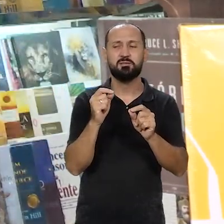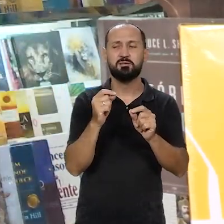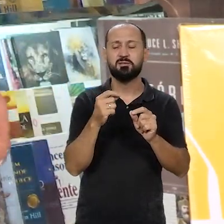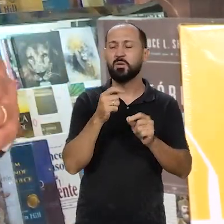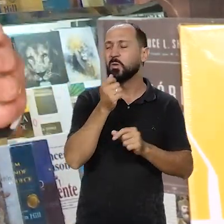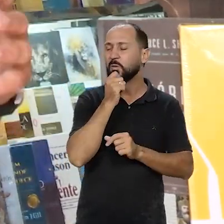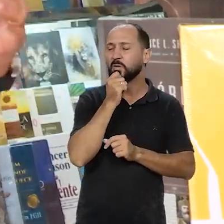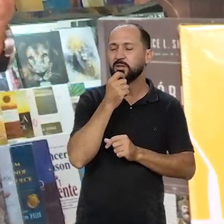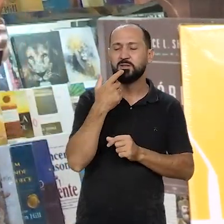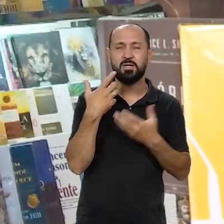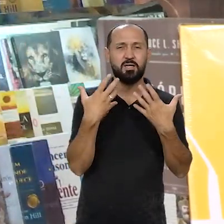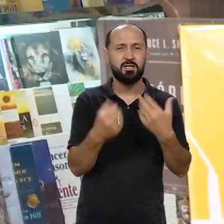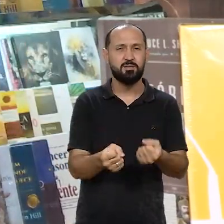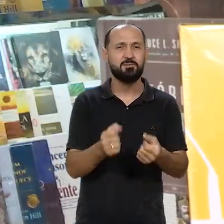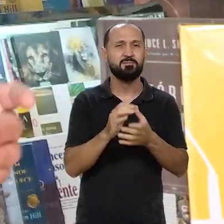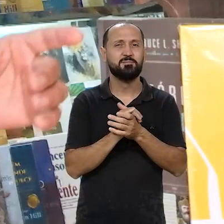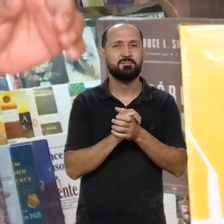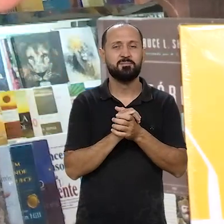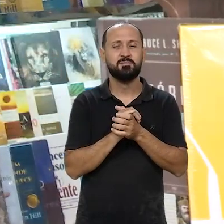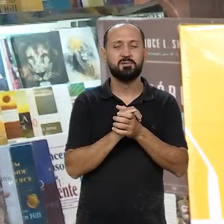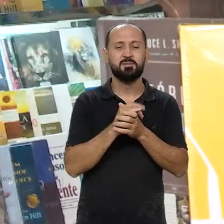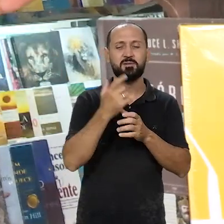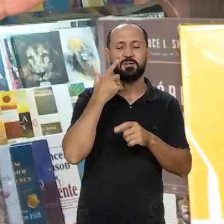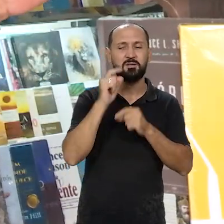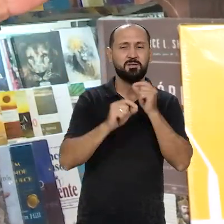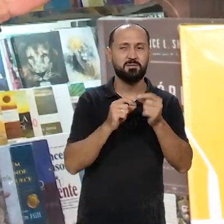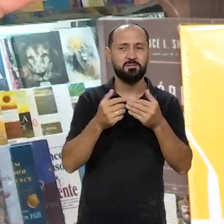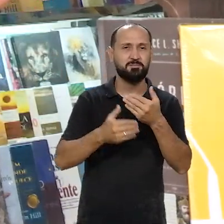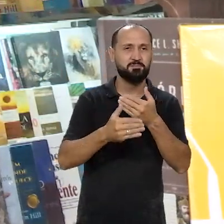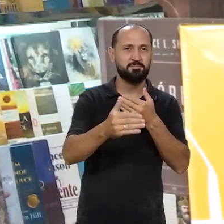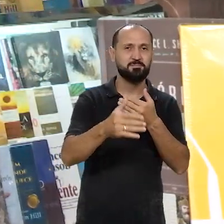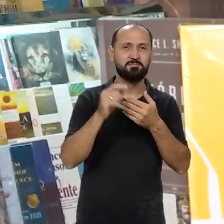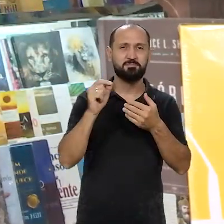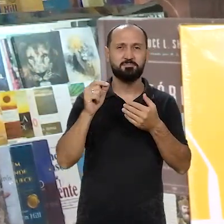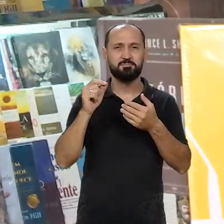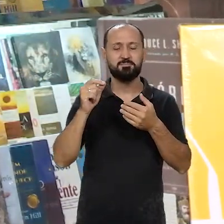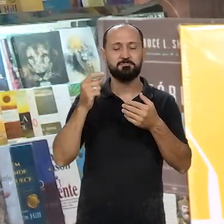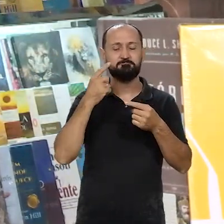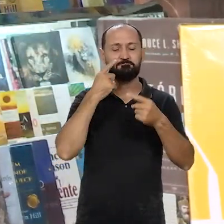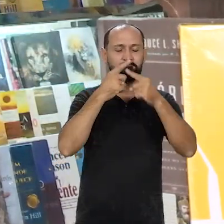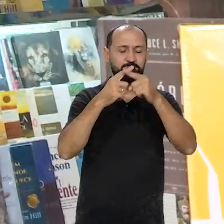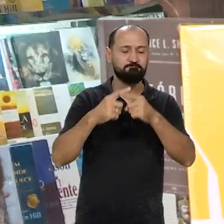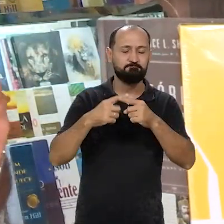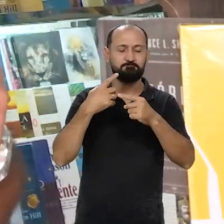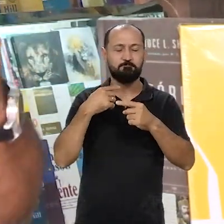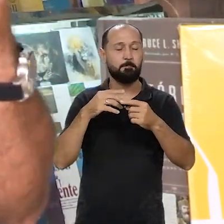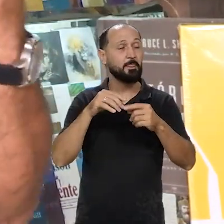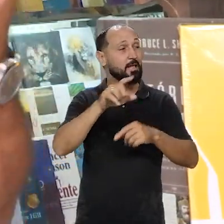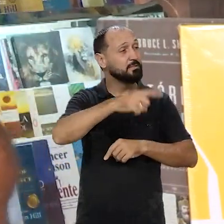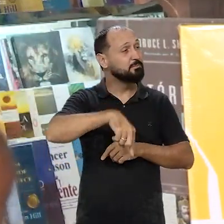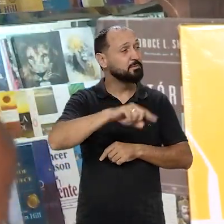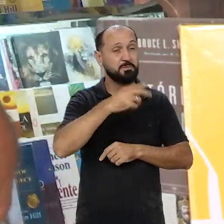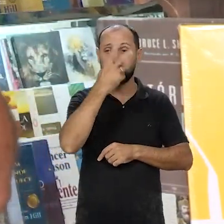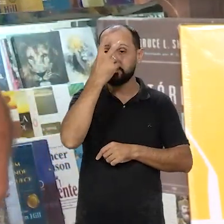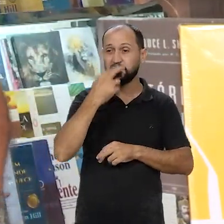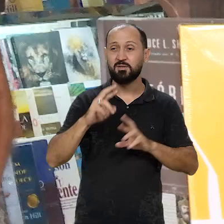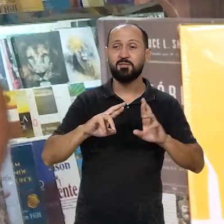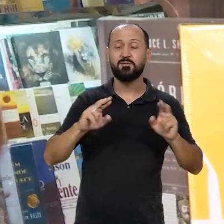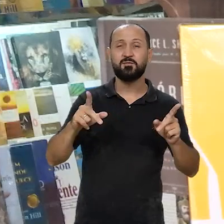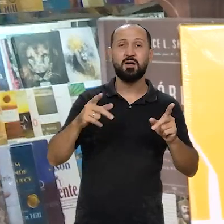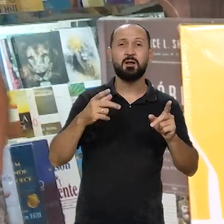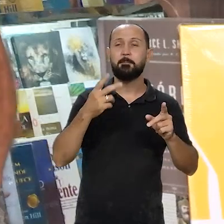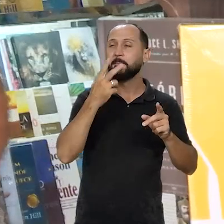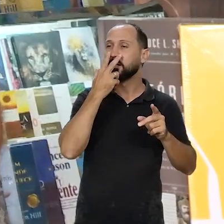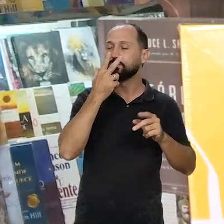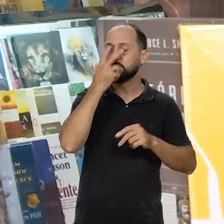outro, a gente está menos complacente. E é engraçado, porque no livro nessa distopia, todos ficam cegos, mas é uma cegueira